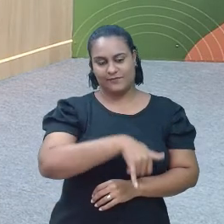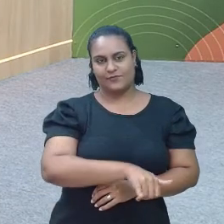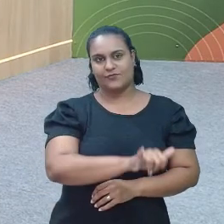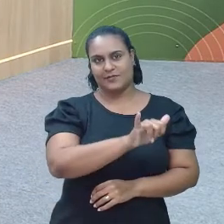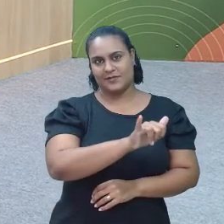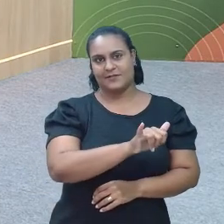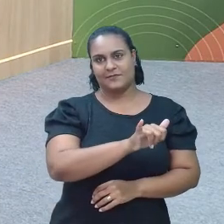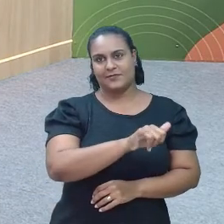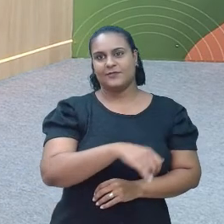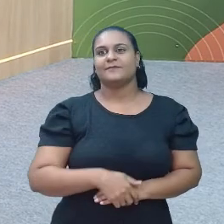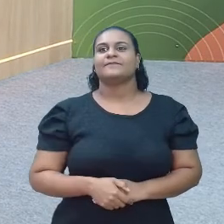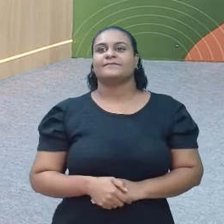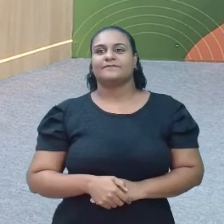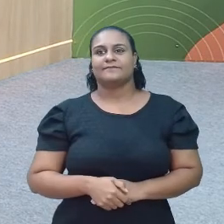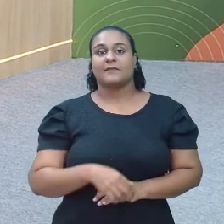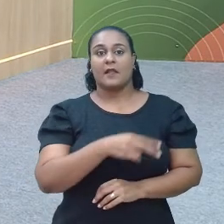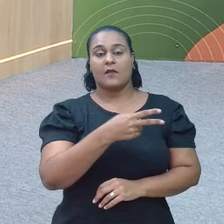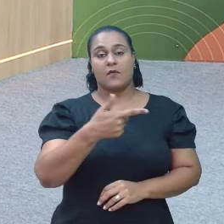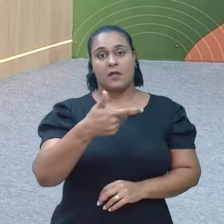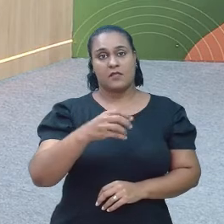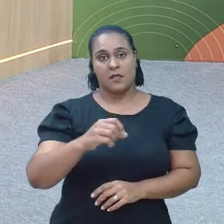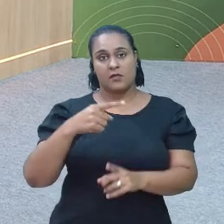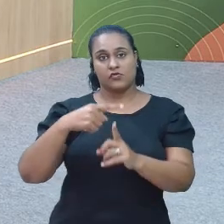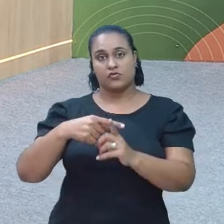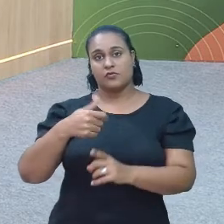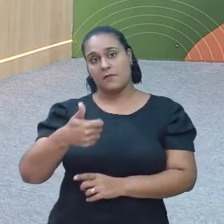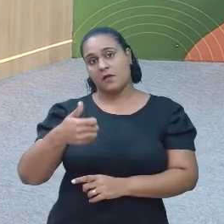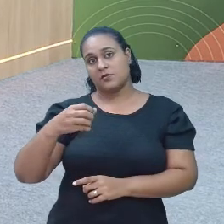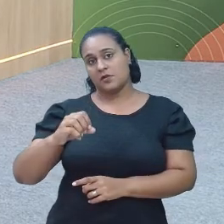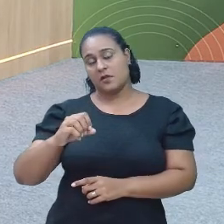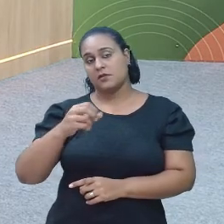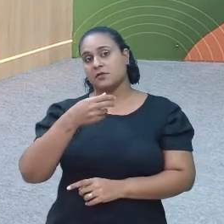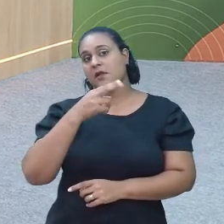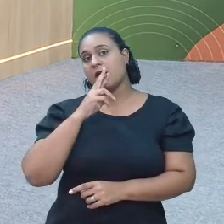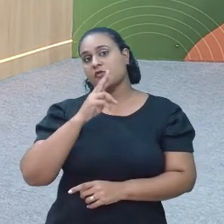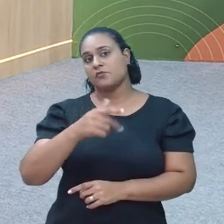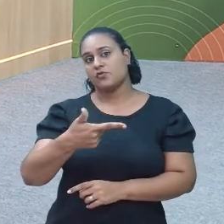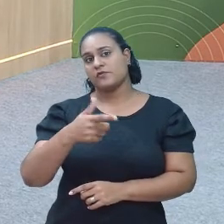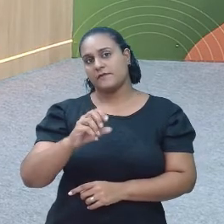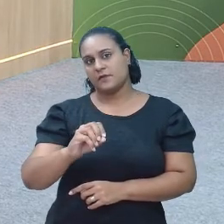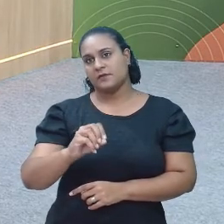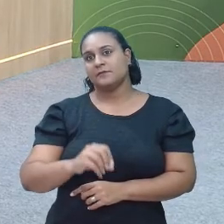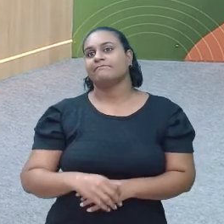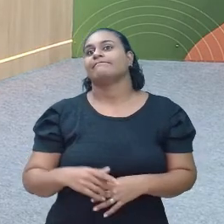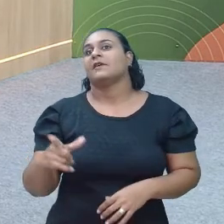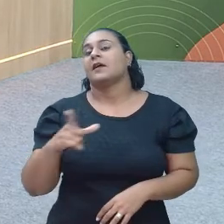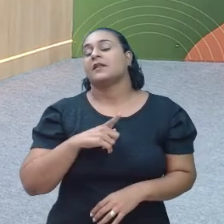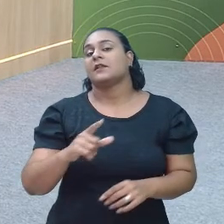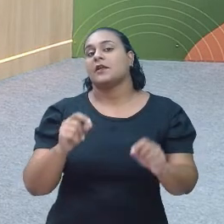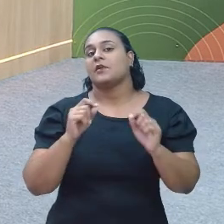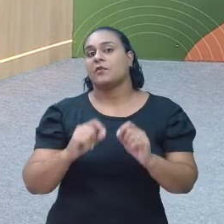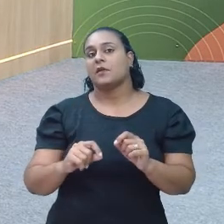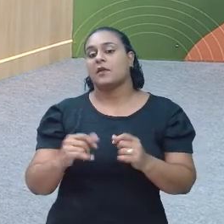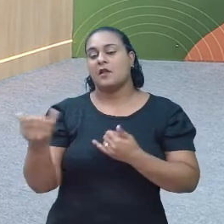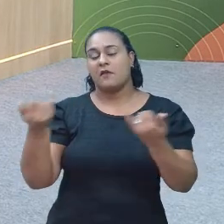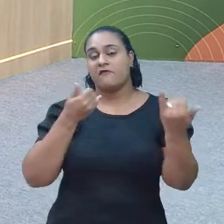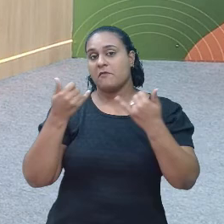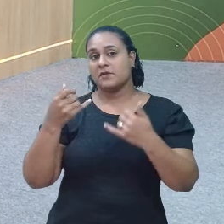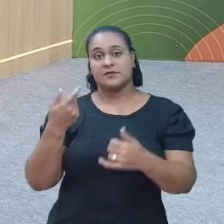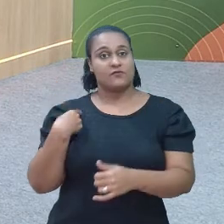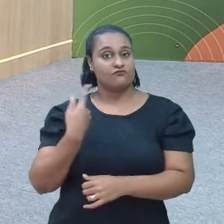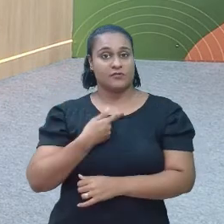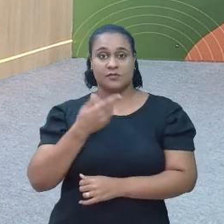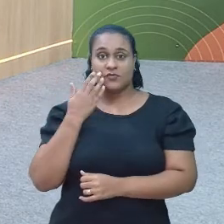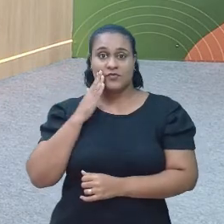é o y, né? Y igual a 20. Então, o que eu tenho aí é que as informações desconhecidas,